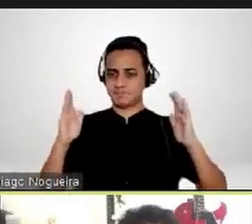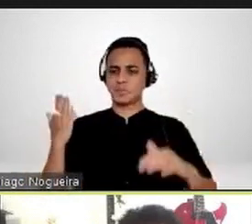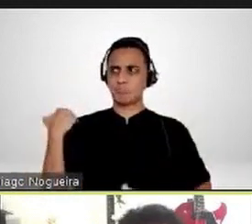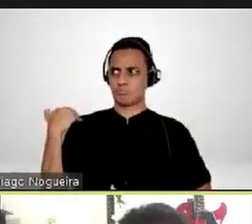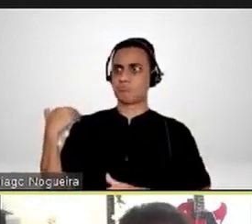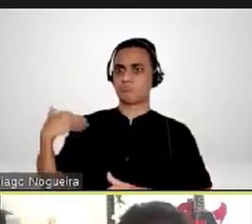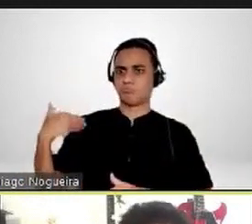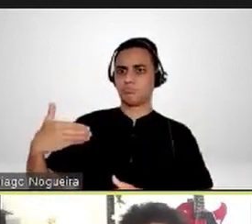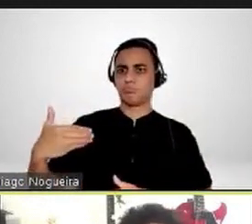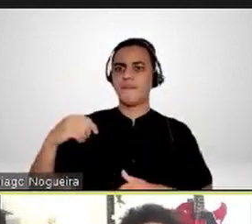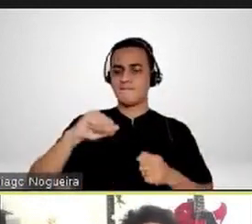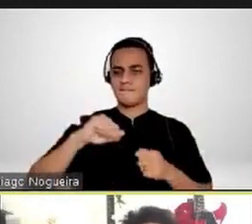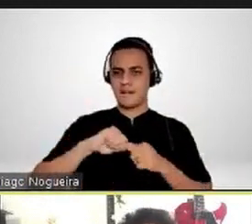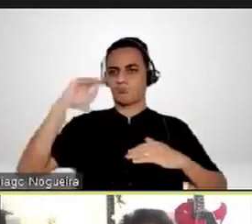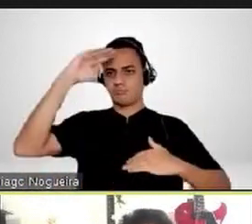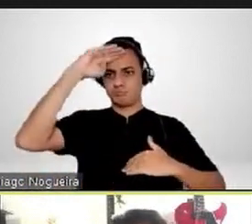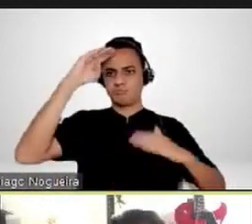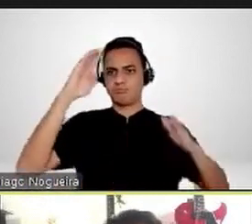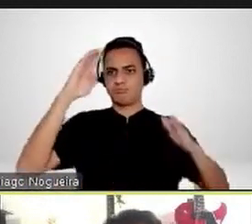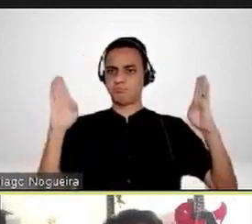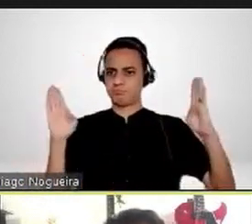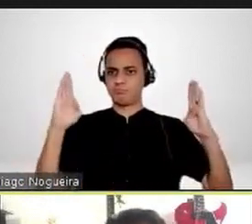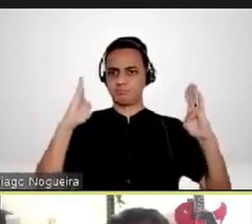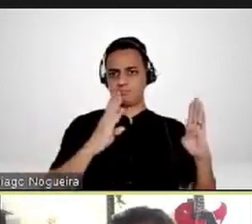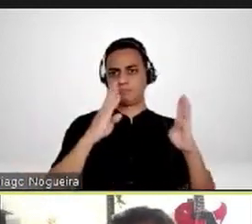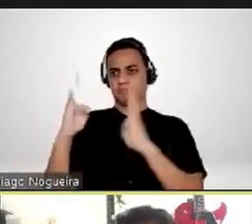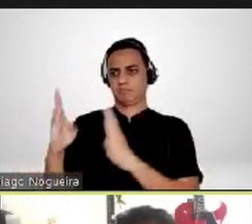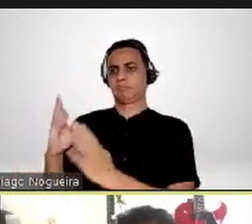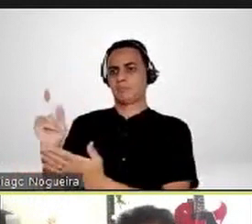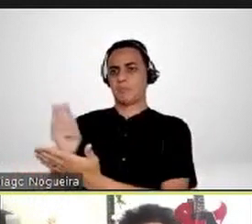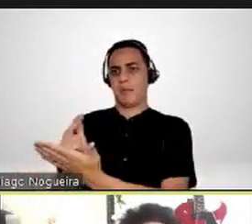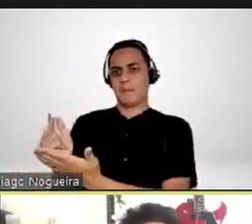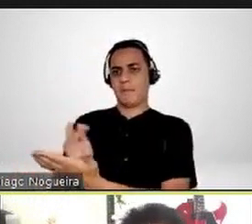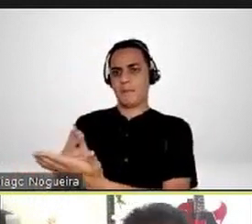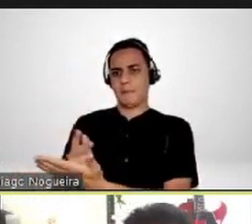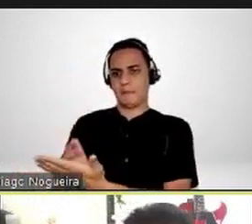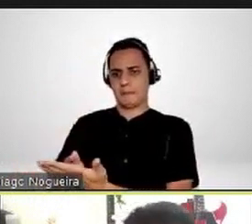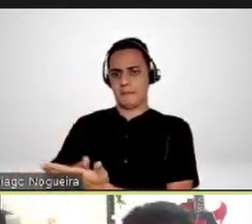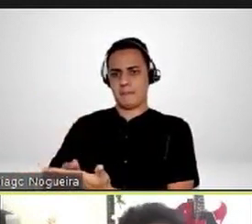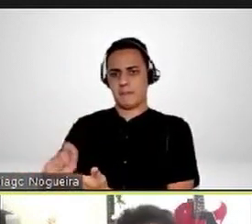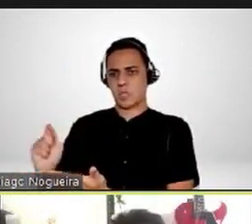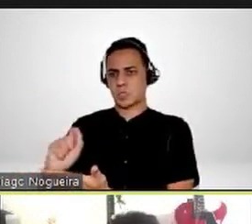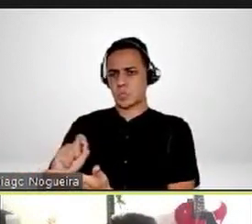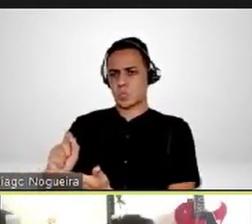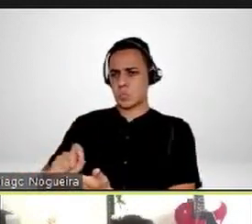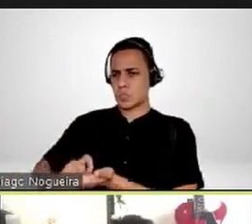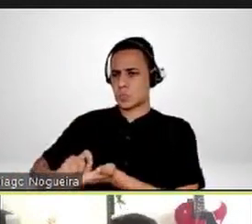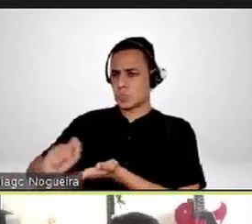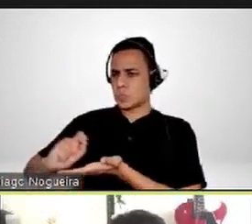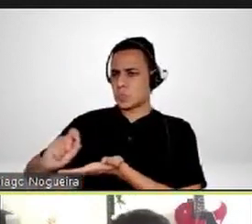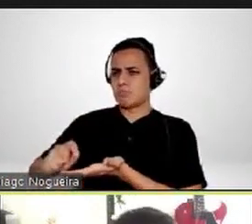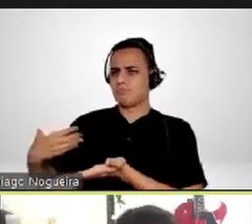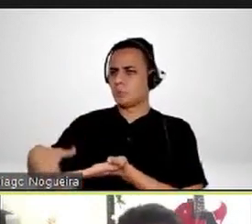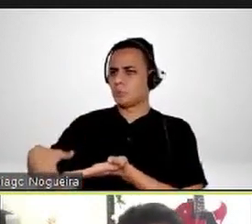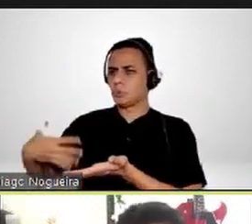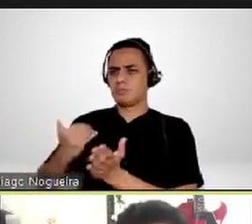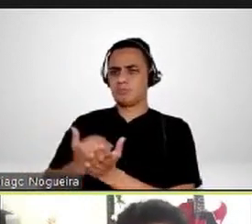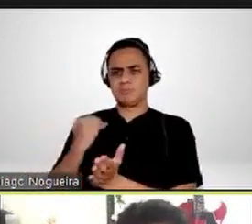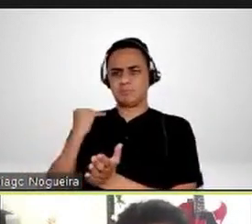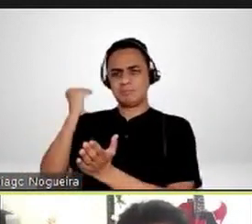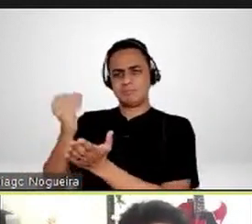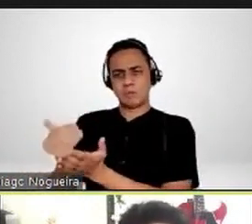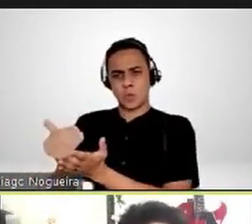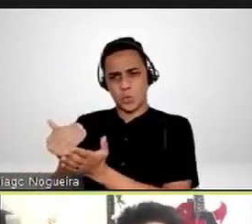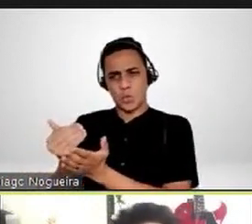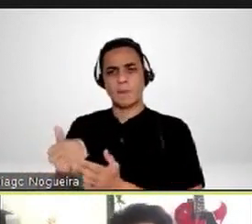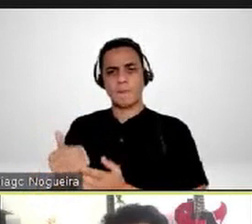faz retratos com um grafismo obsessivo, assim, incrível. E,